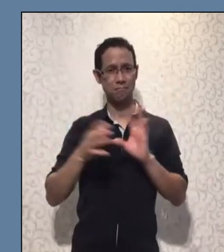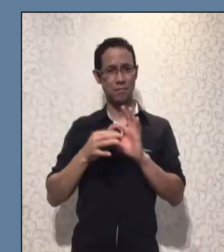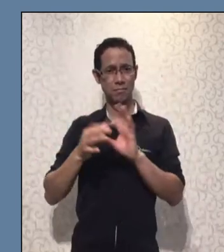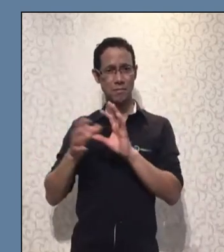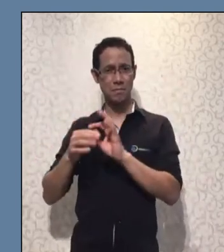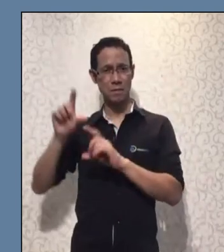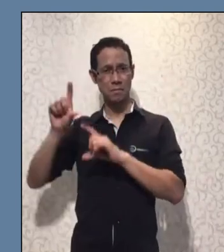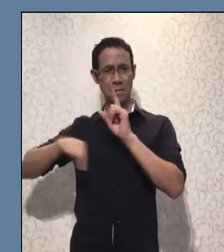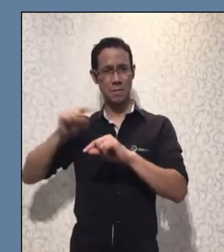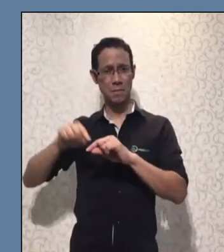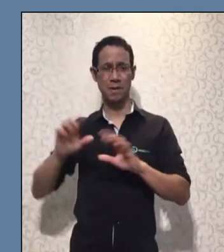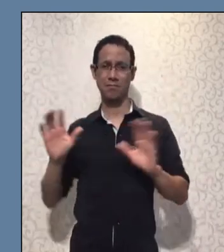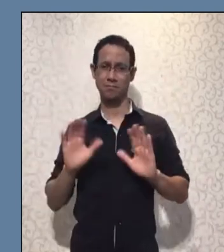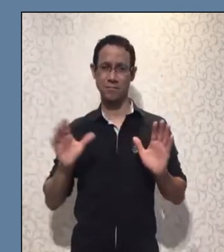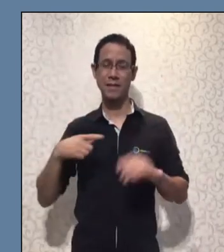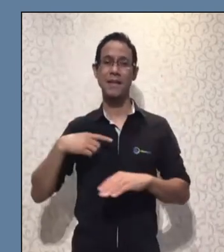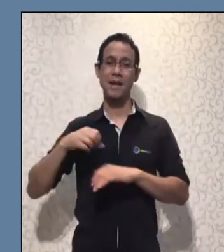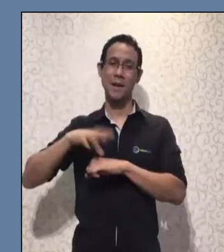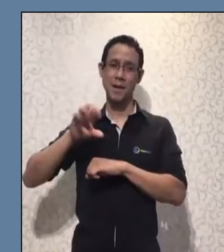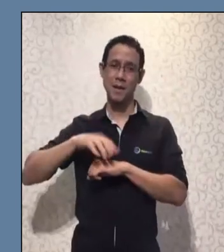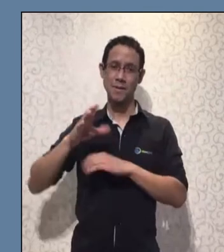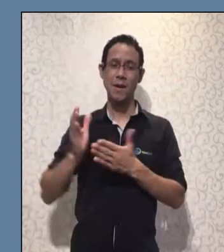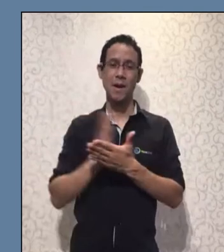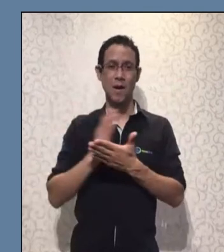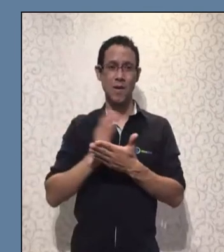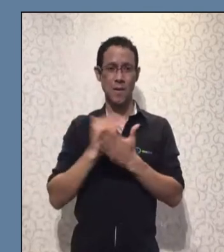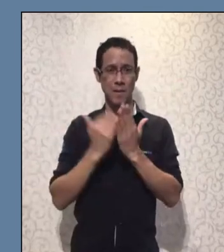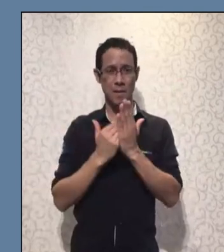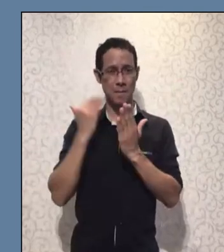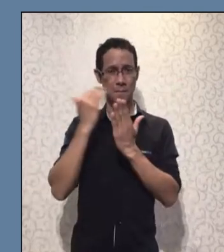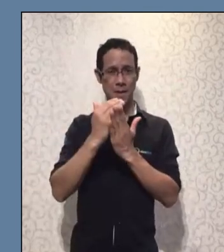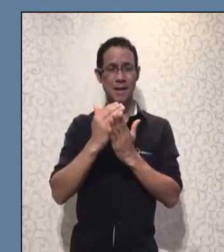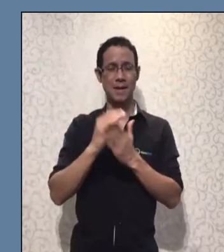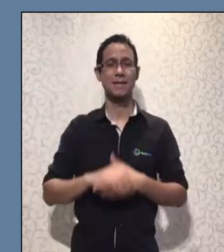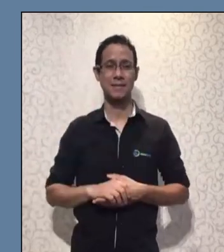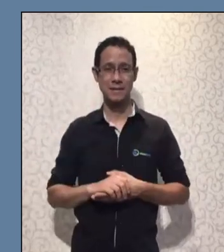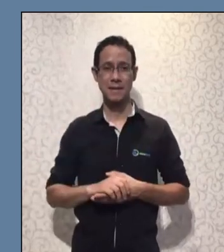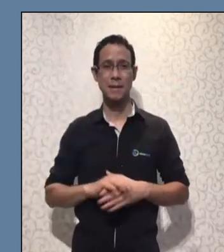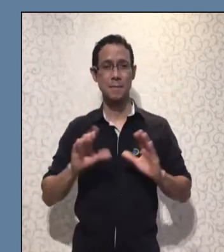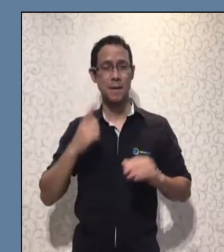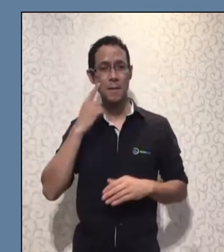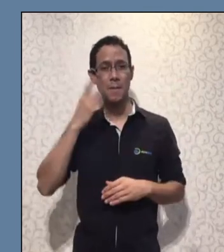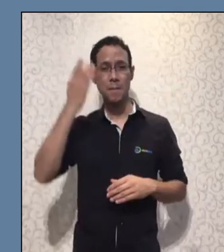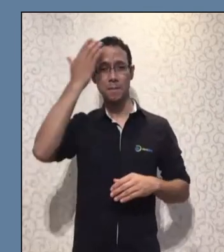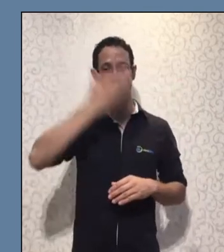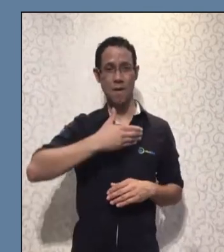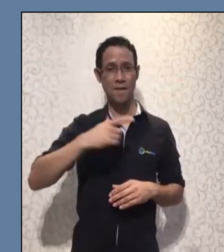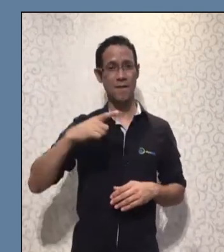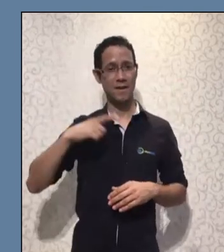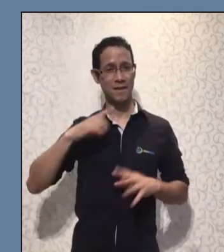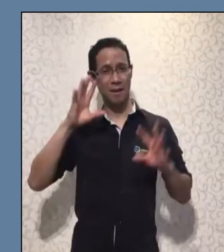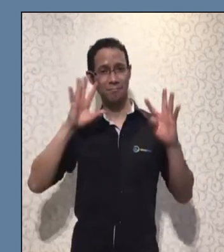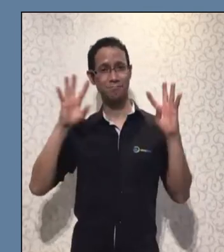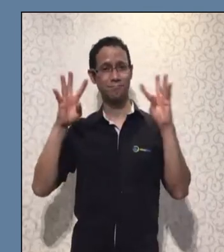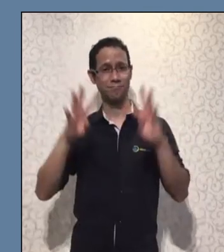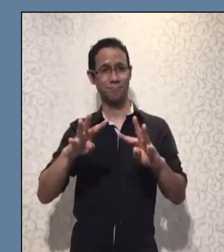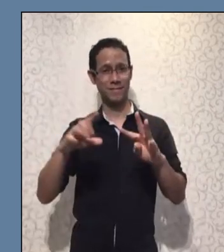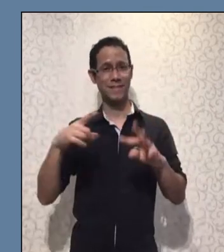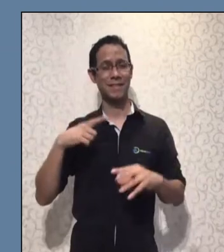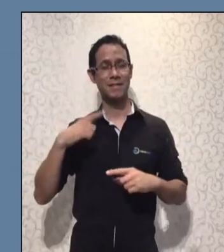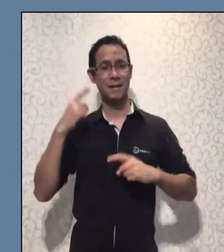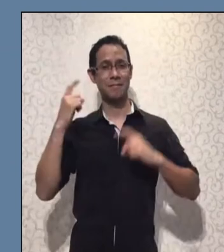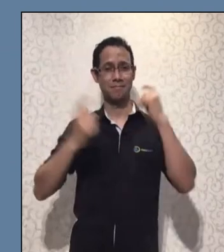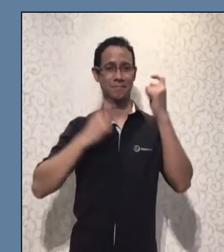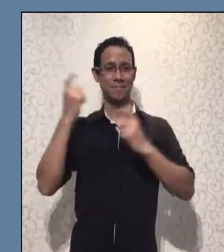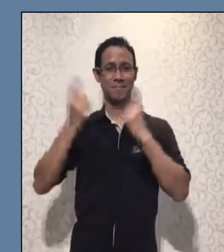são comentários e algumas observações um pouco mais soltas, mas eu acho que mostra para a gente que quem está nos ouvindo está bastante preocupado em entender